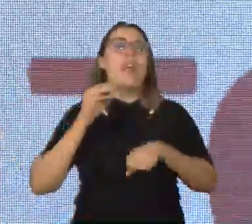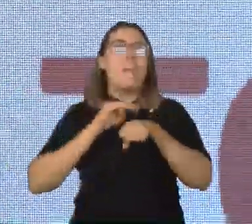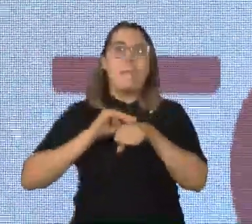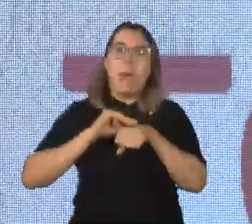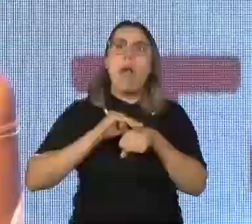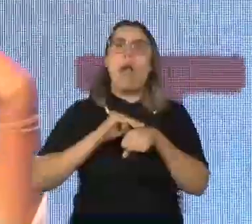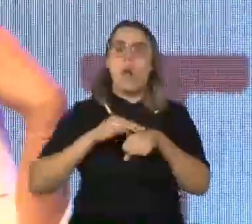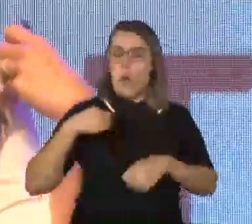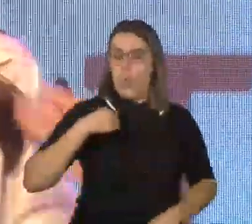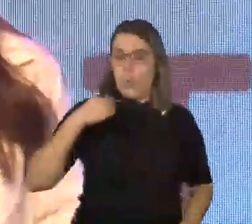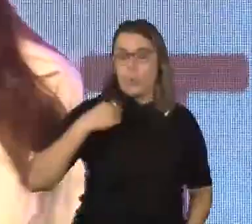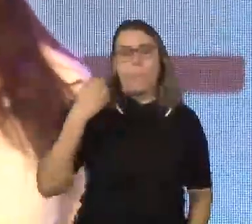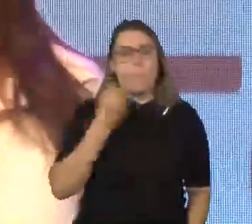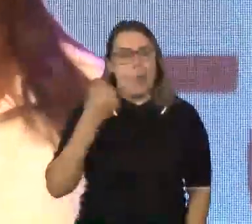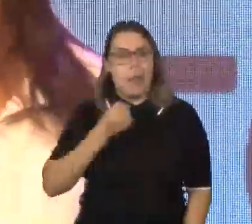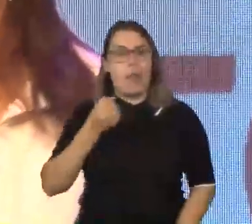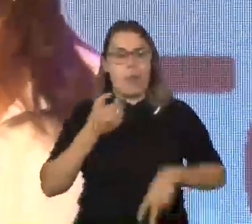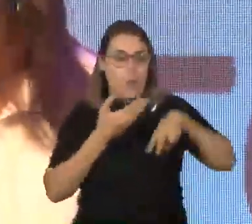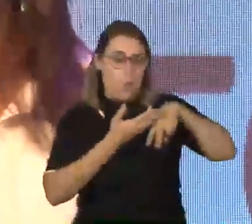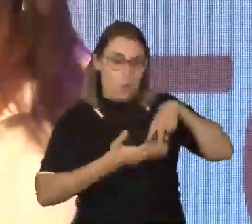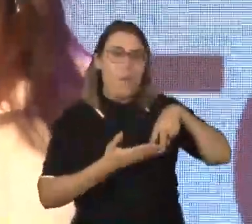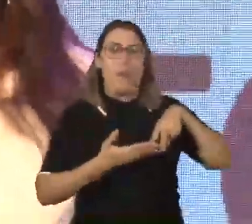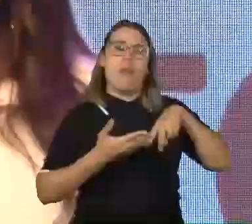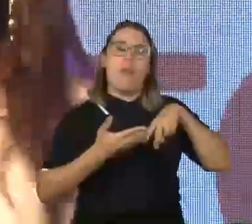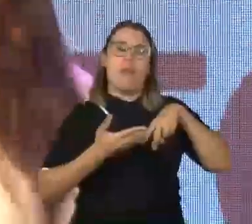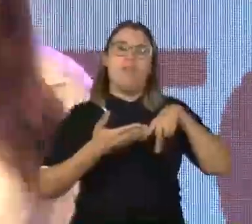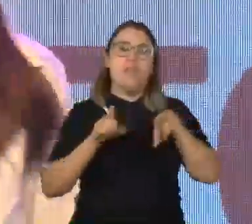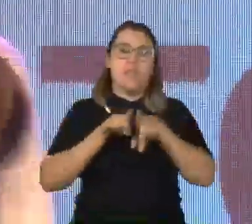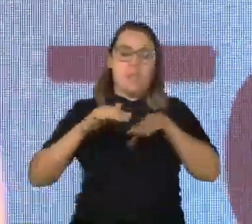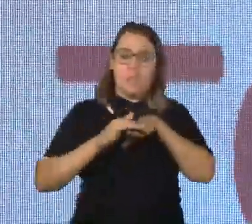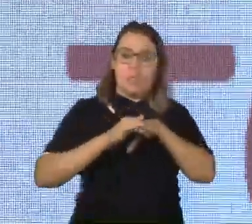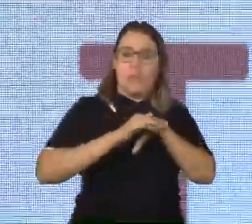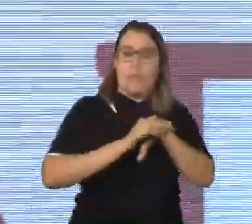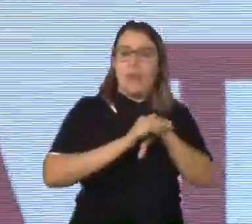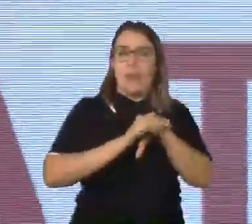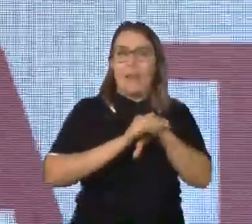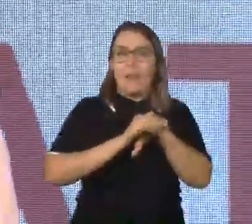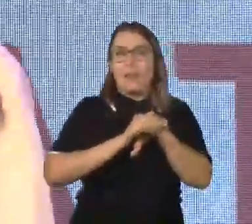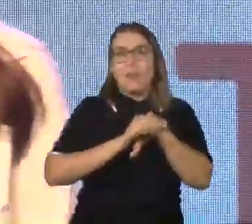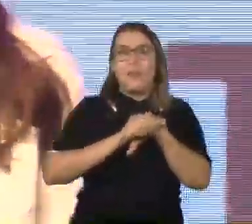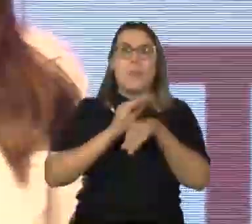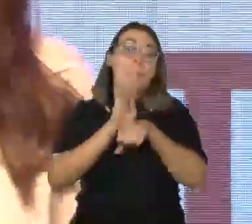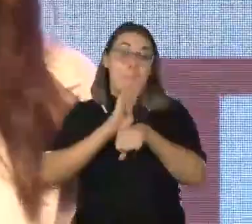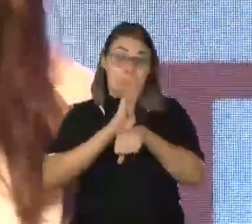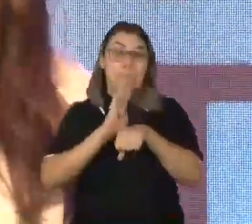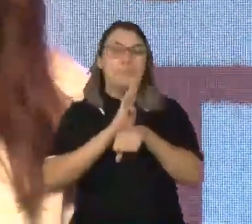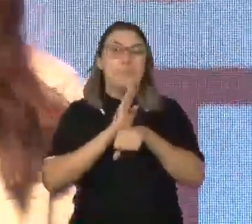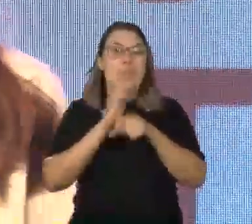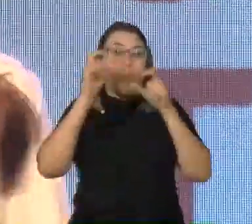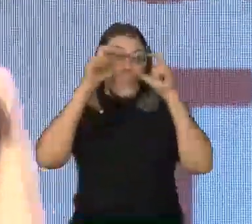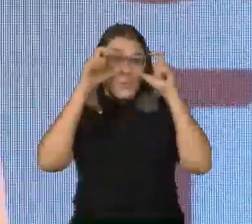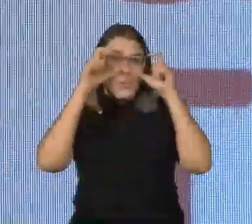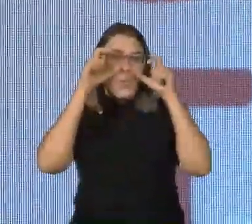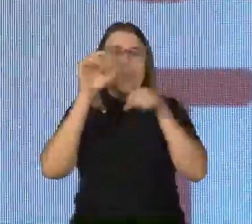Hoje eu uso uma camisa branca, uma calça jeans clara e sapatos caramelos. Os meus olhos são castanhos e